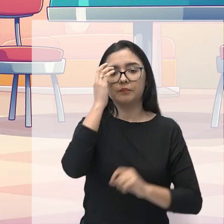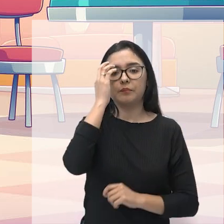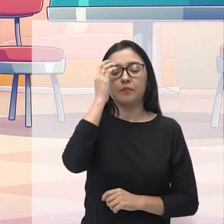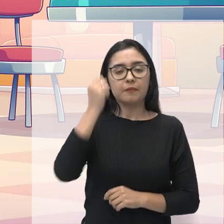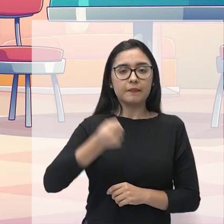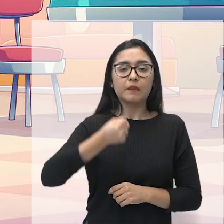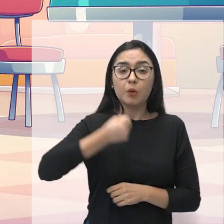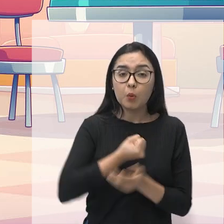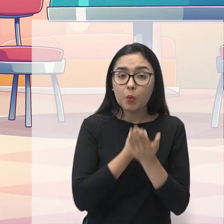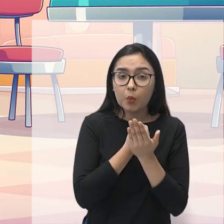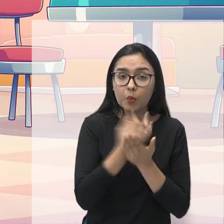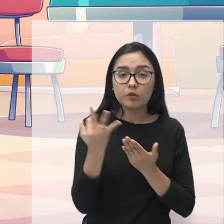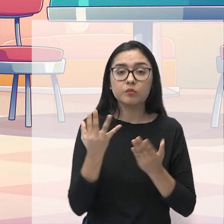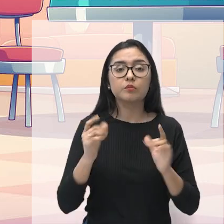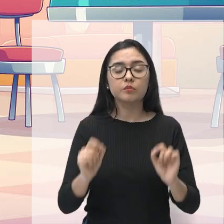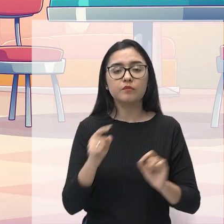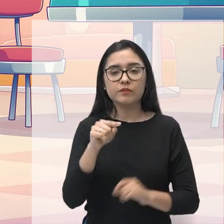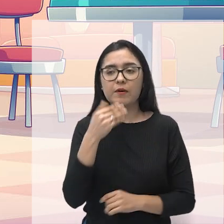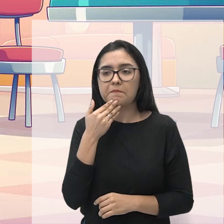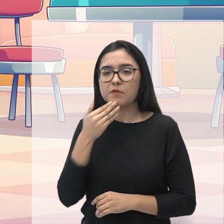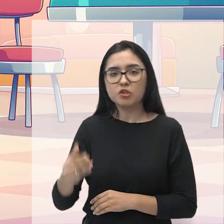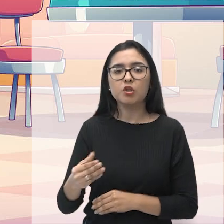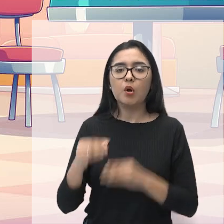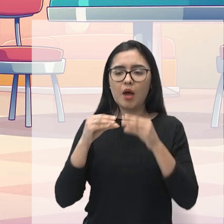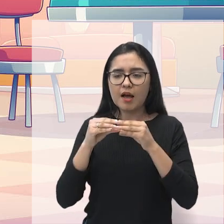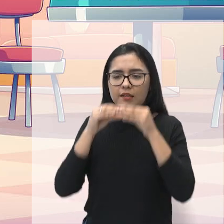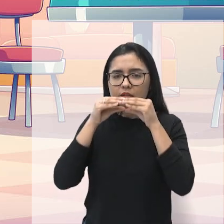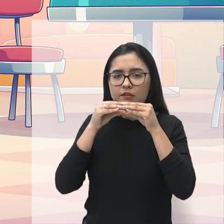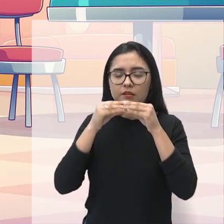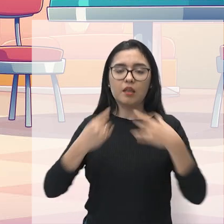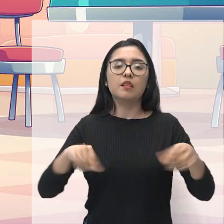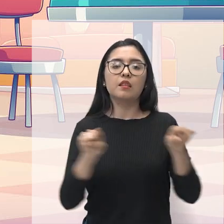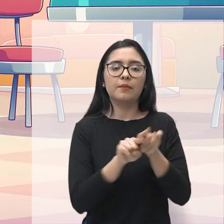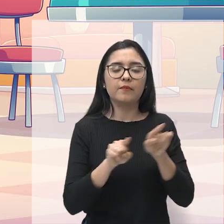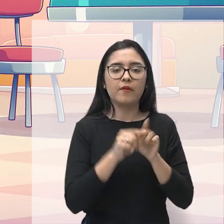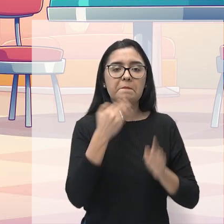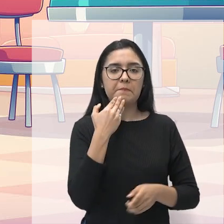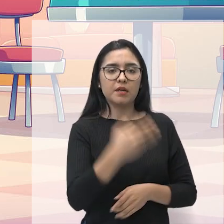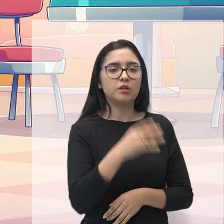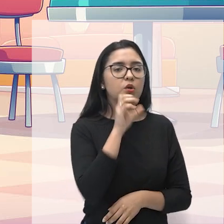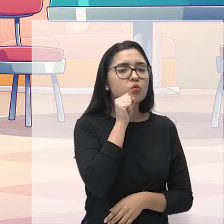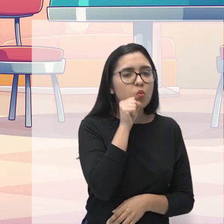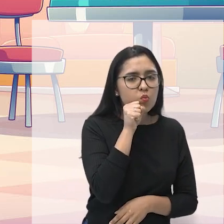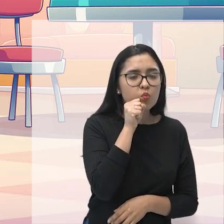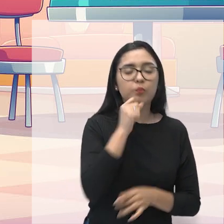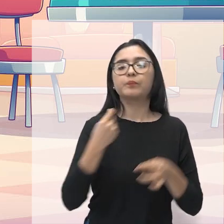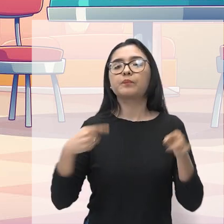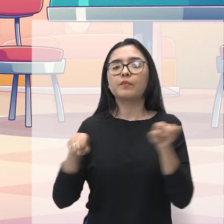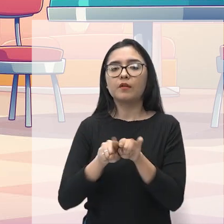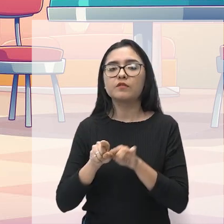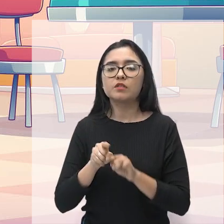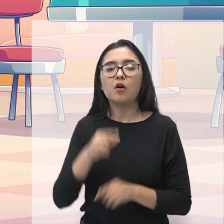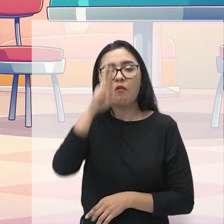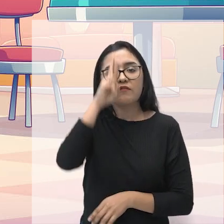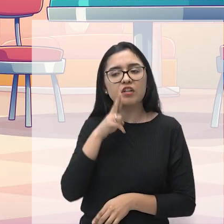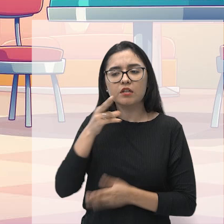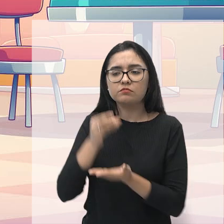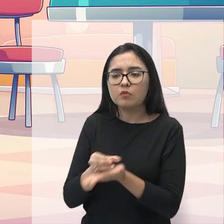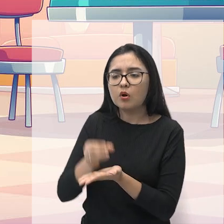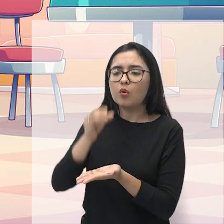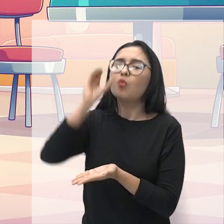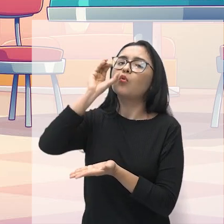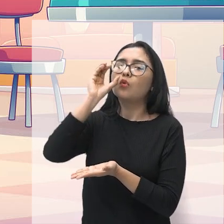quantos elementos, quando você vai pedir seu sanduíche, quando você pede seu suco, quando toma um